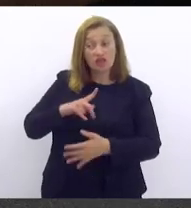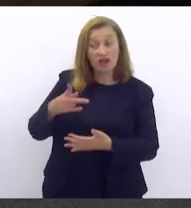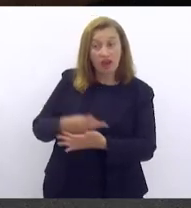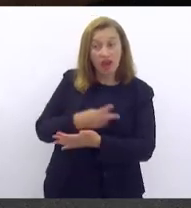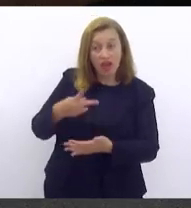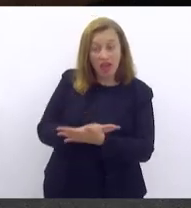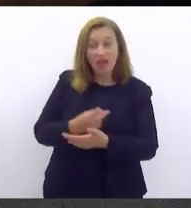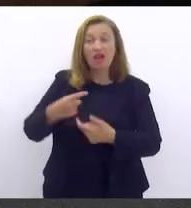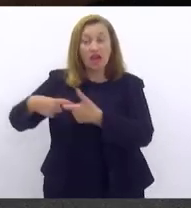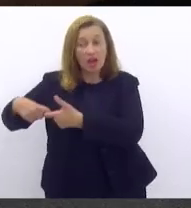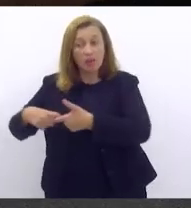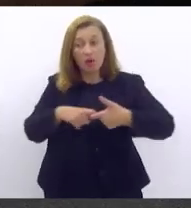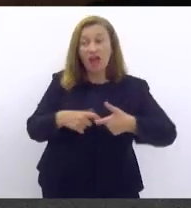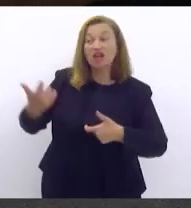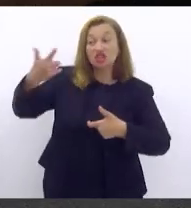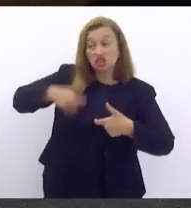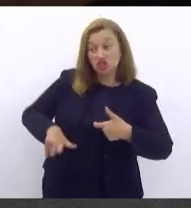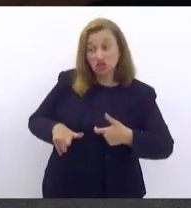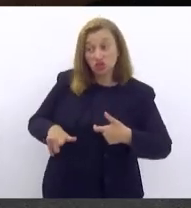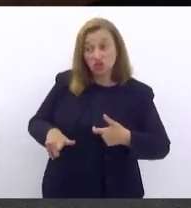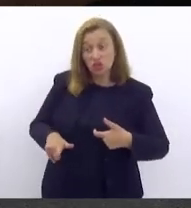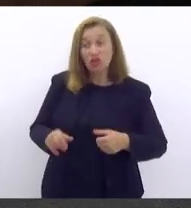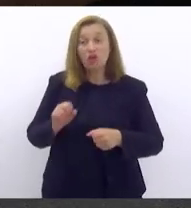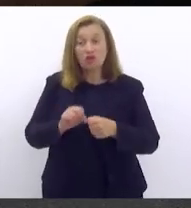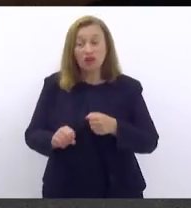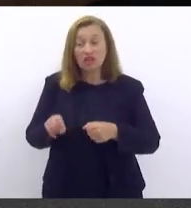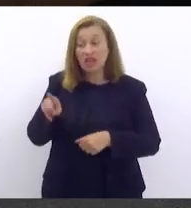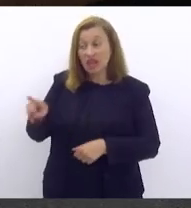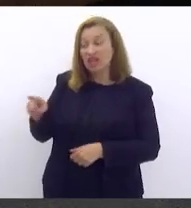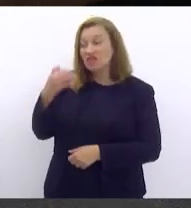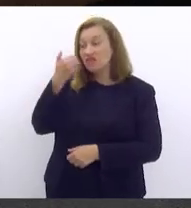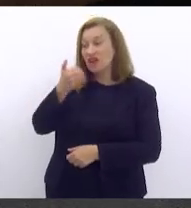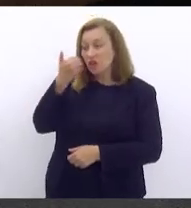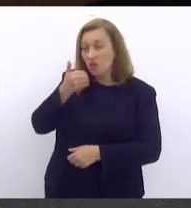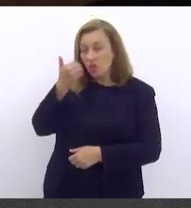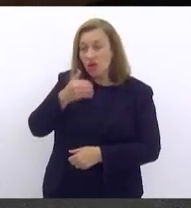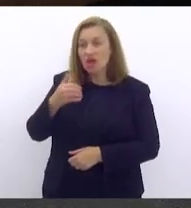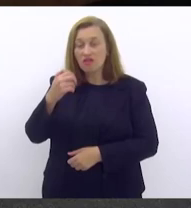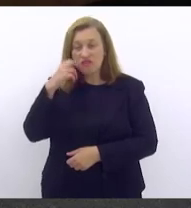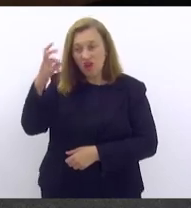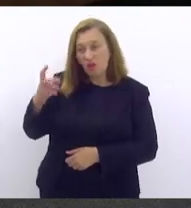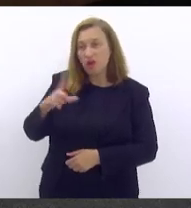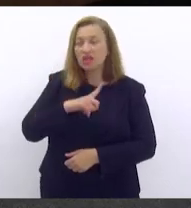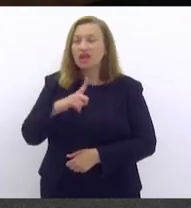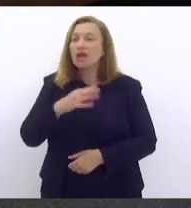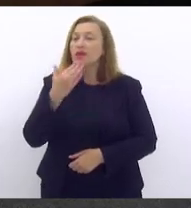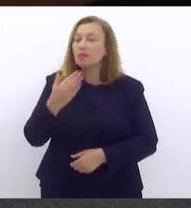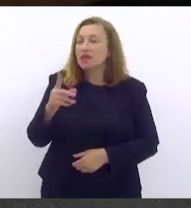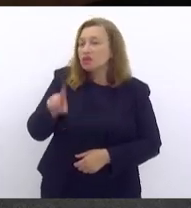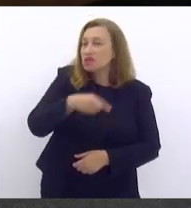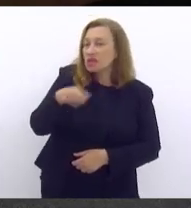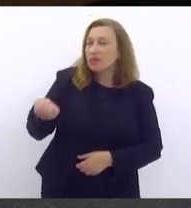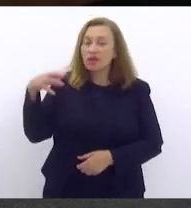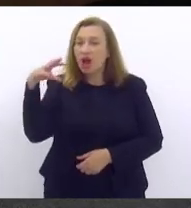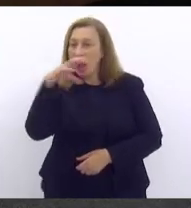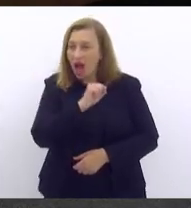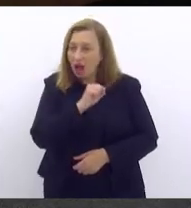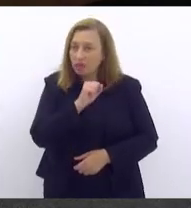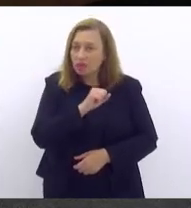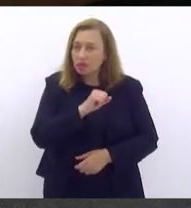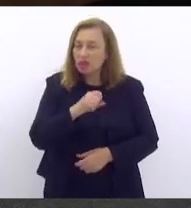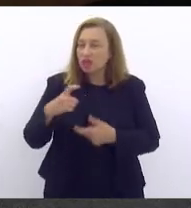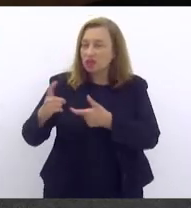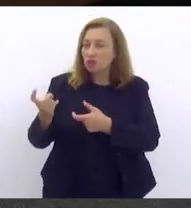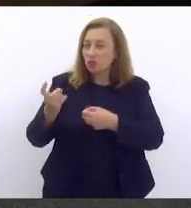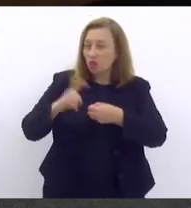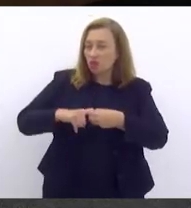vamos rebocar outra vez, vamos fazer eles passarem vergonha e pedir a suspensão imediata desse